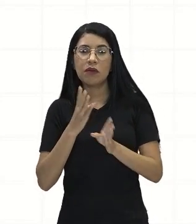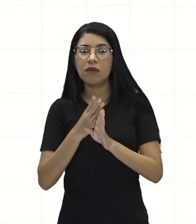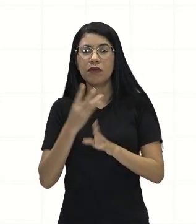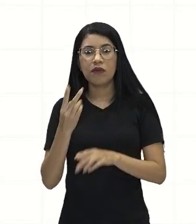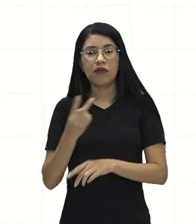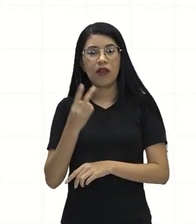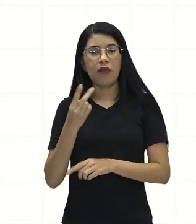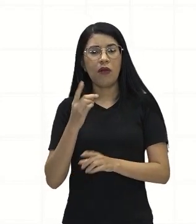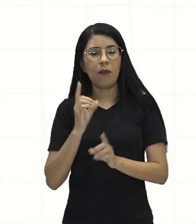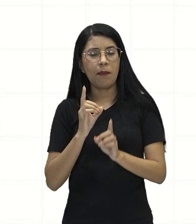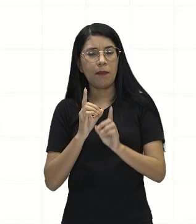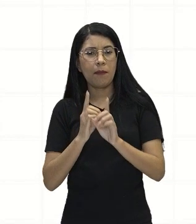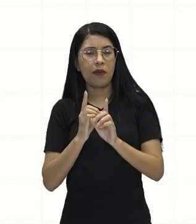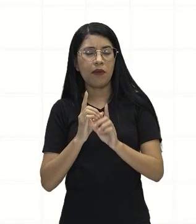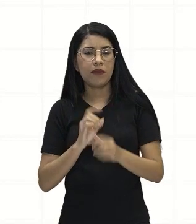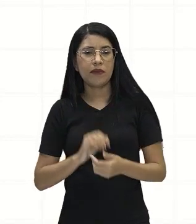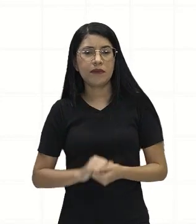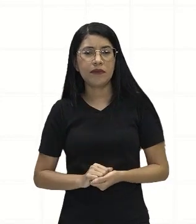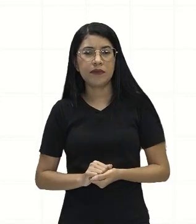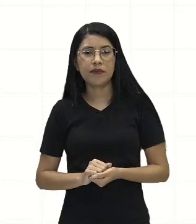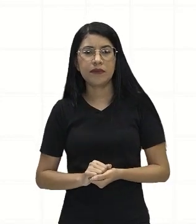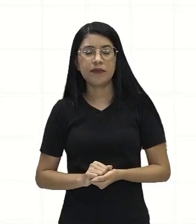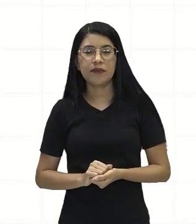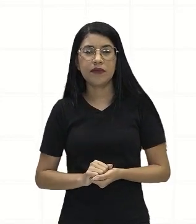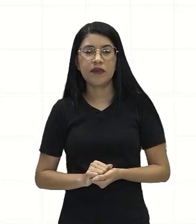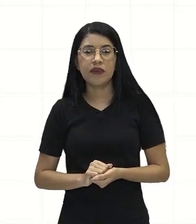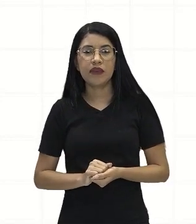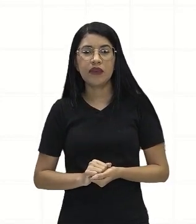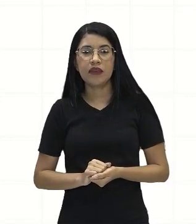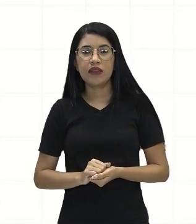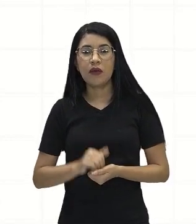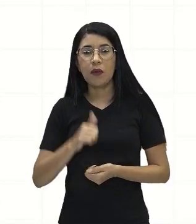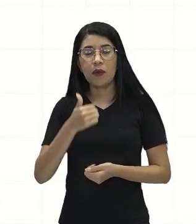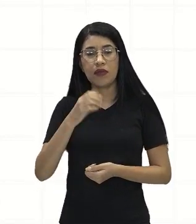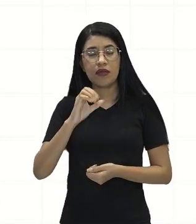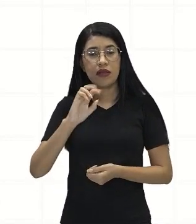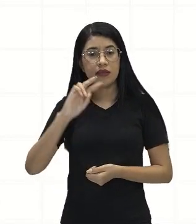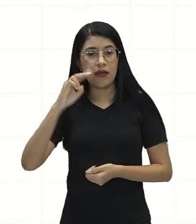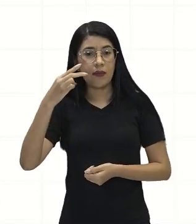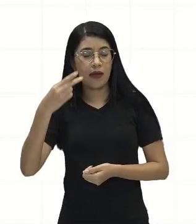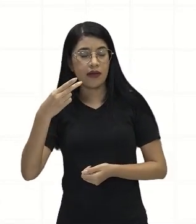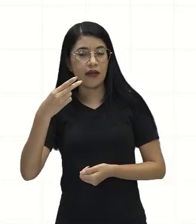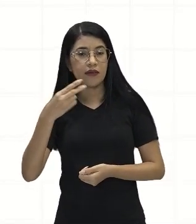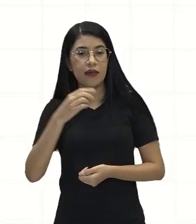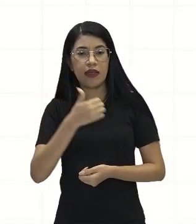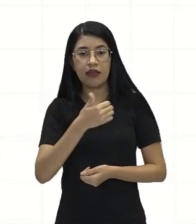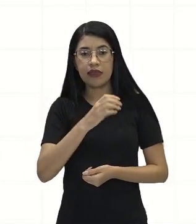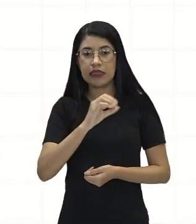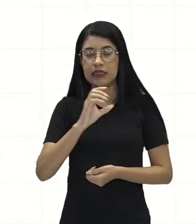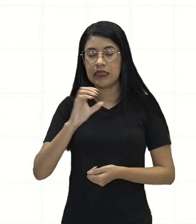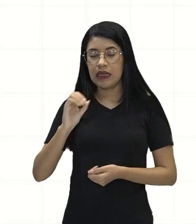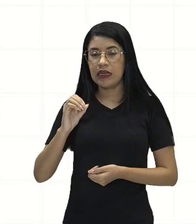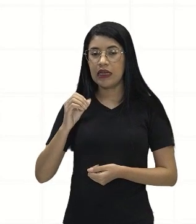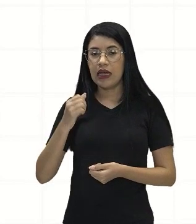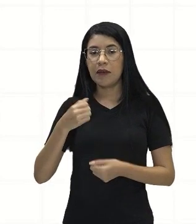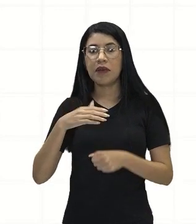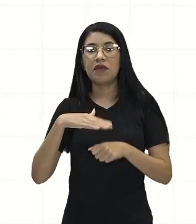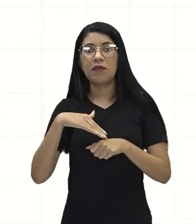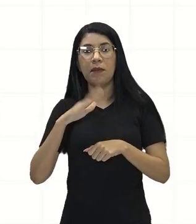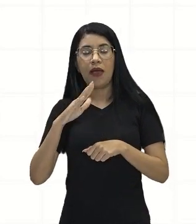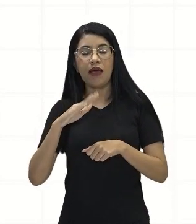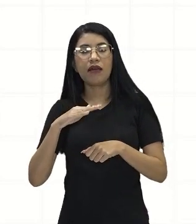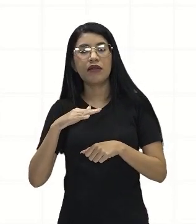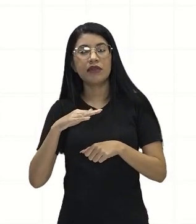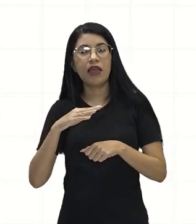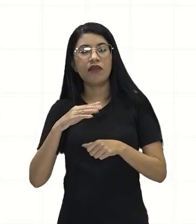não é 225? Ora, 10 elevado ao quadrado já vai dar 100. Opa, ainda então precisa de mais. Aí você vai aumentando.